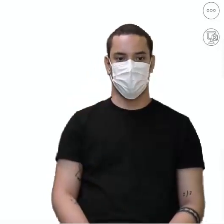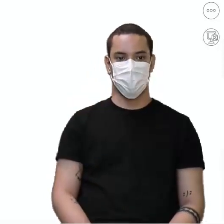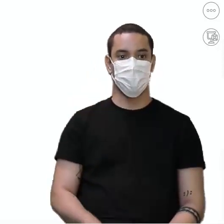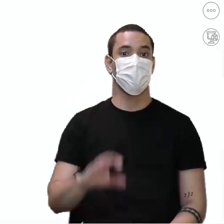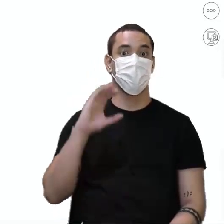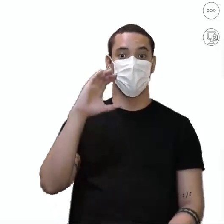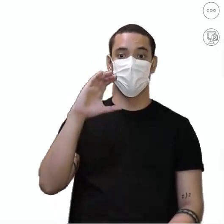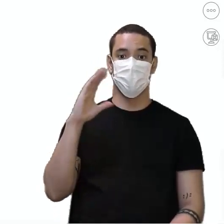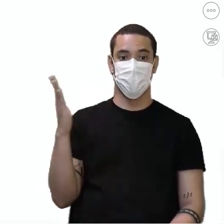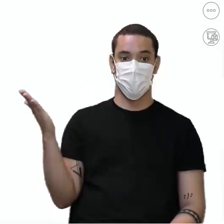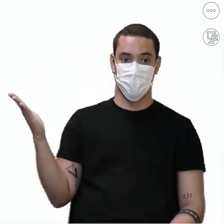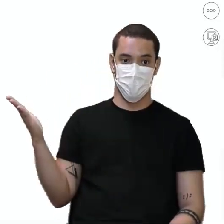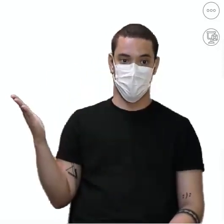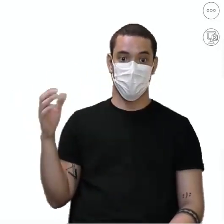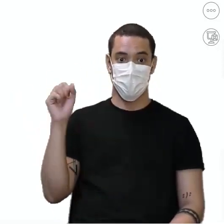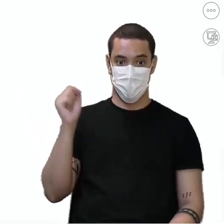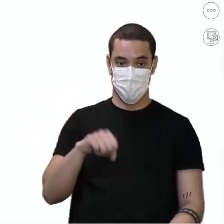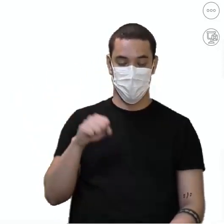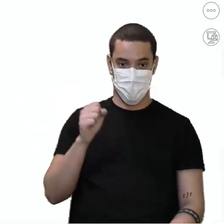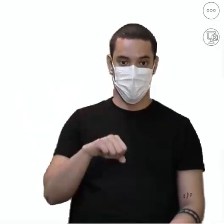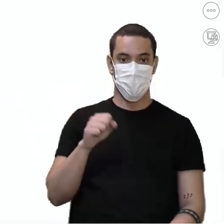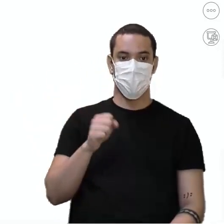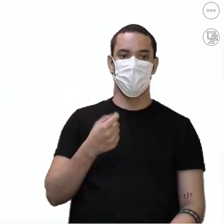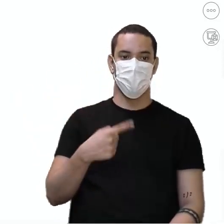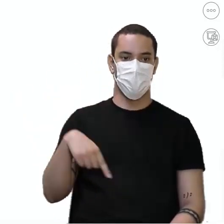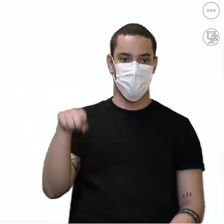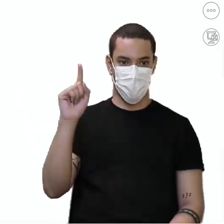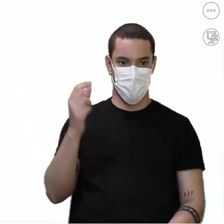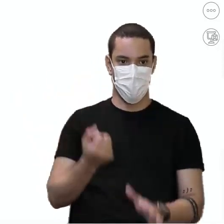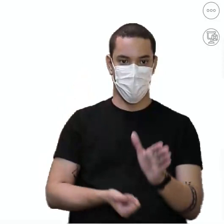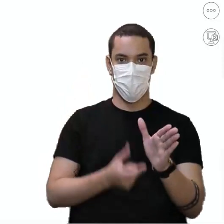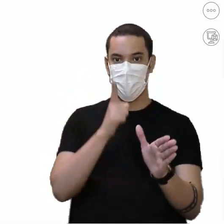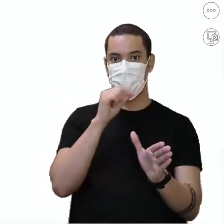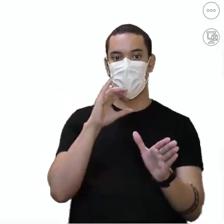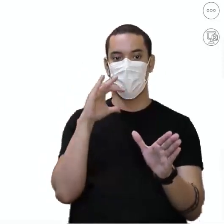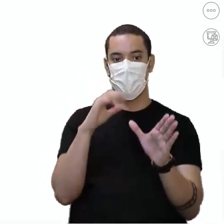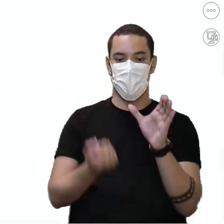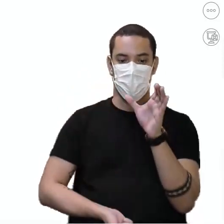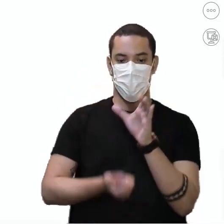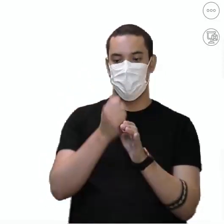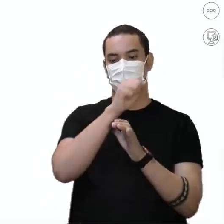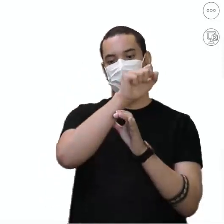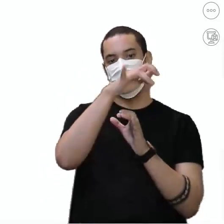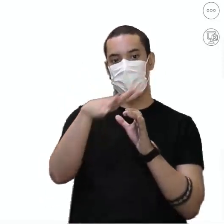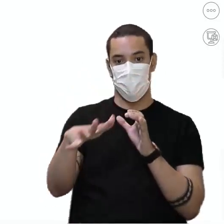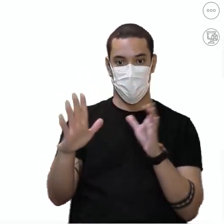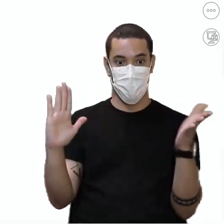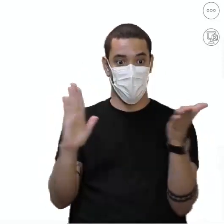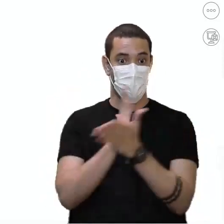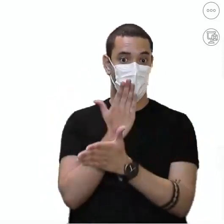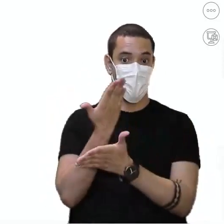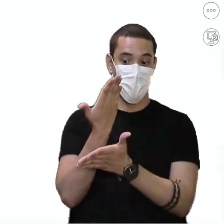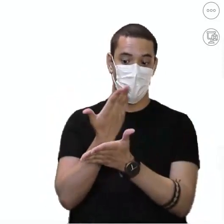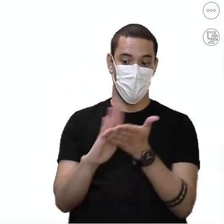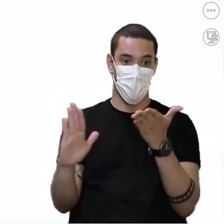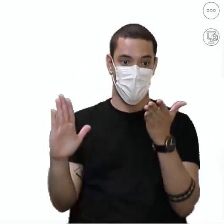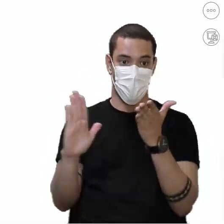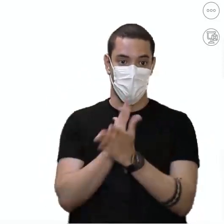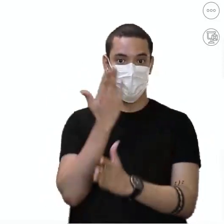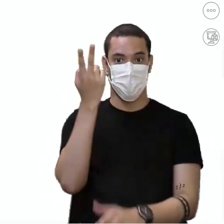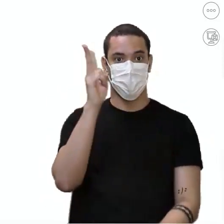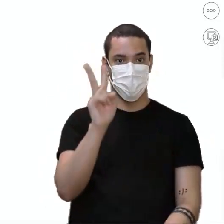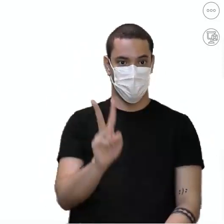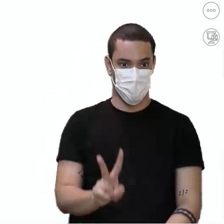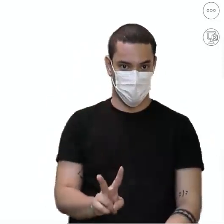ao C, yes, I've climbed a volcano. Aí ele fala agora algumas vezes,